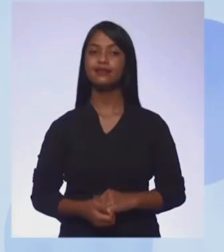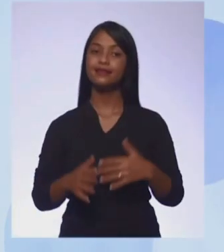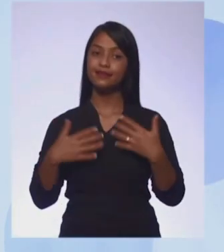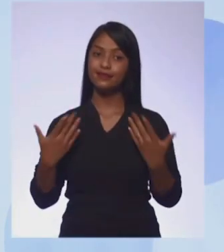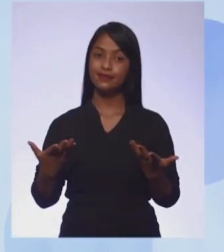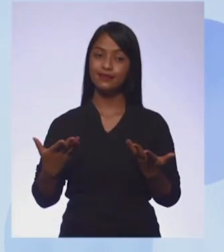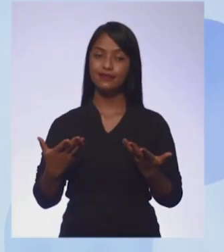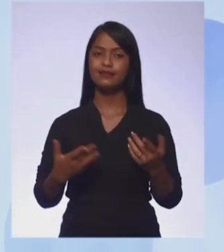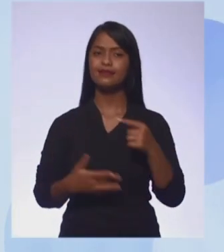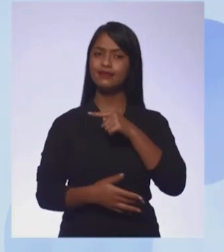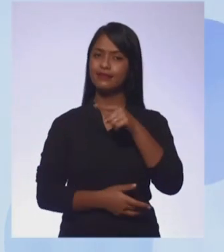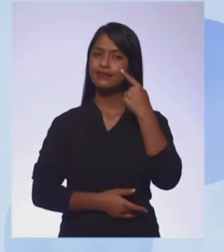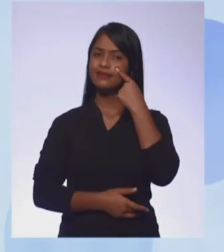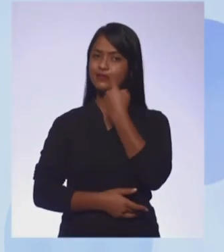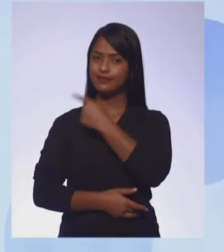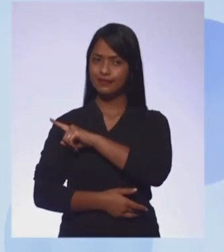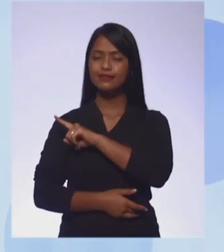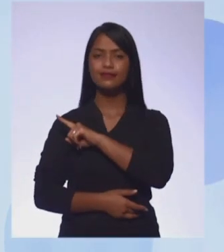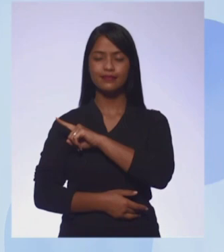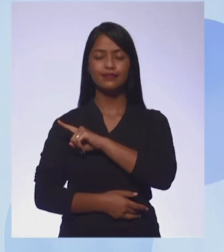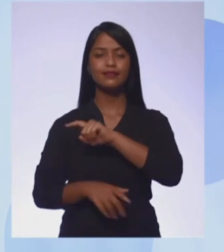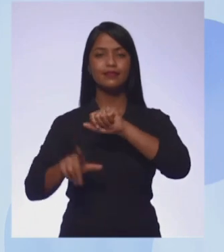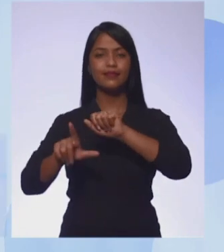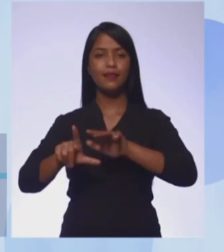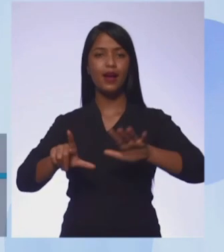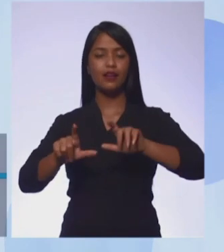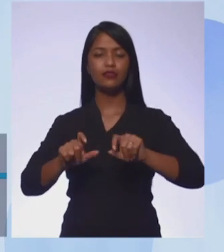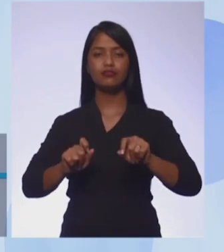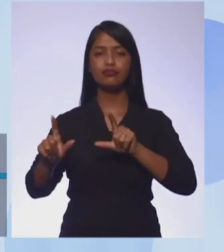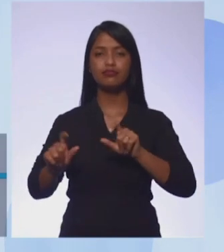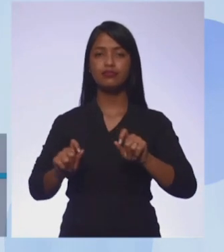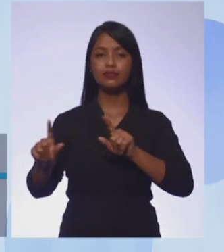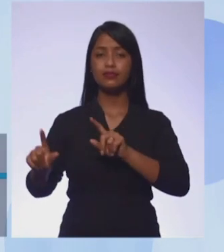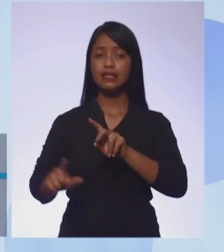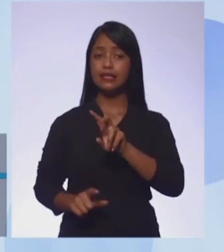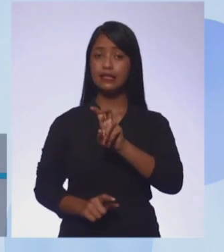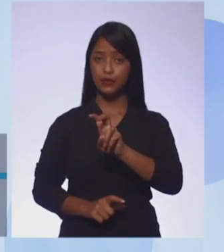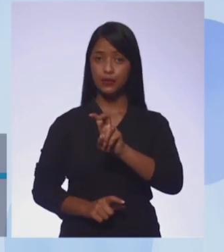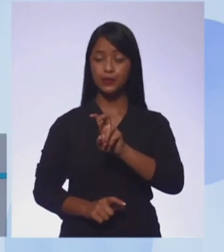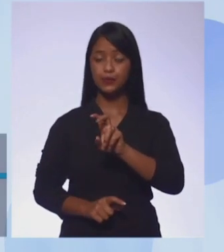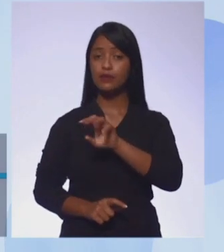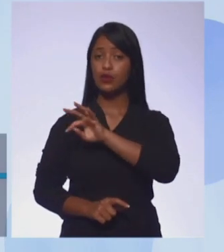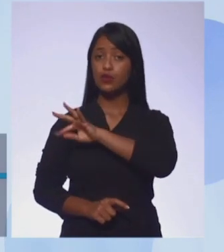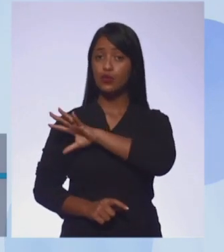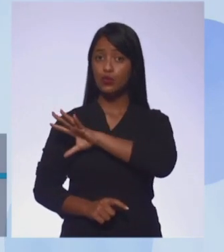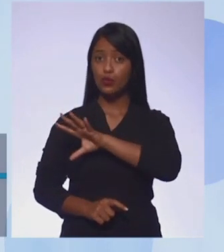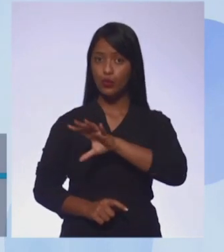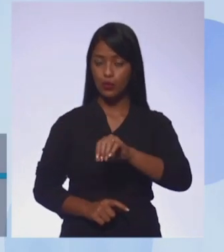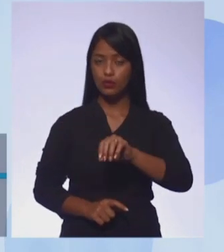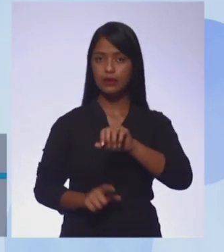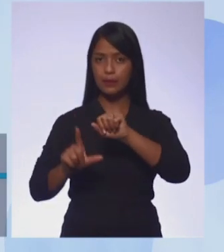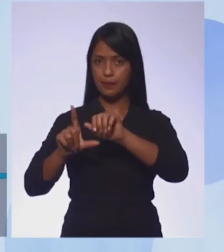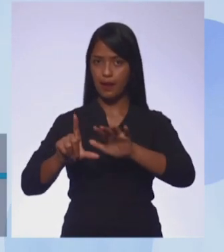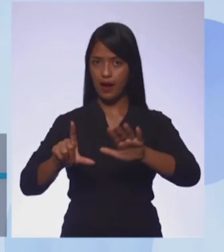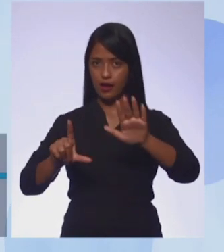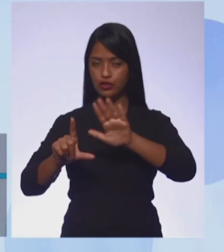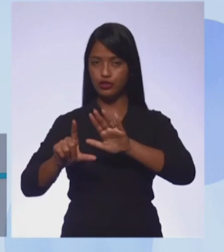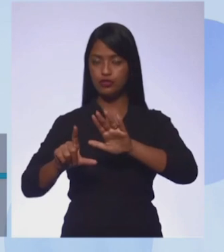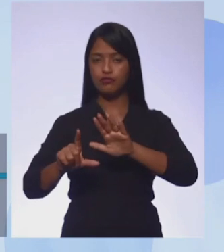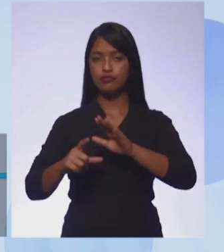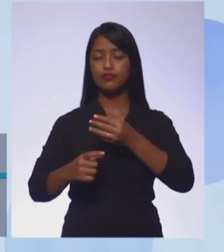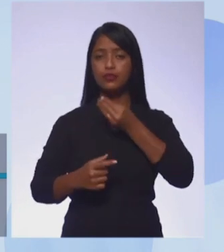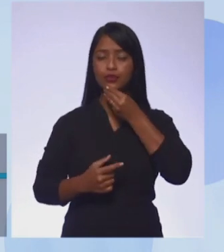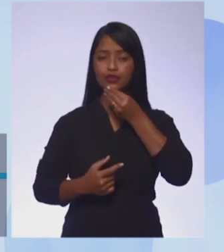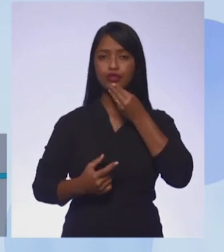Bom, vocês viram 5 imagens, então, e para todas elas, a frase, que seria